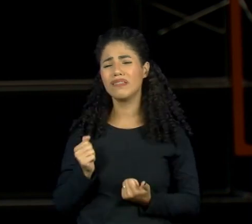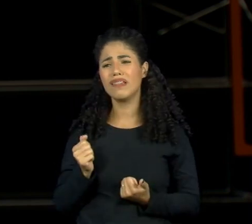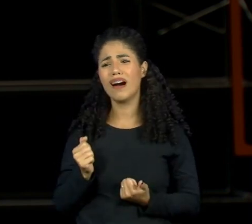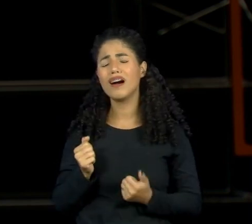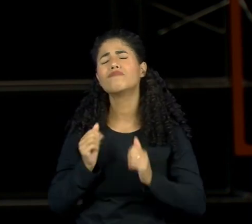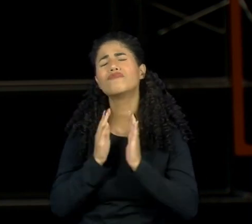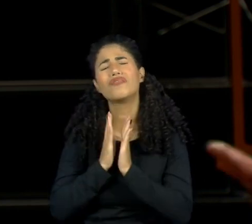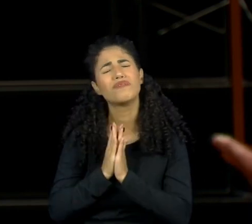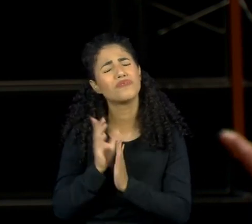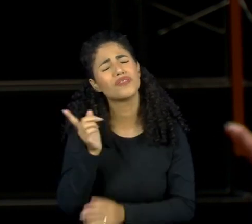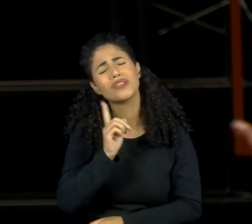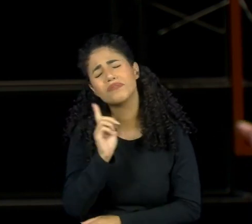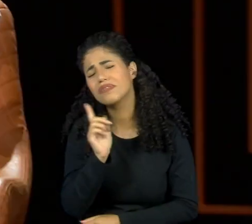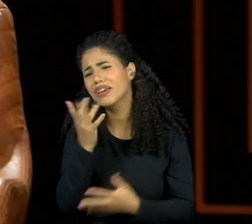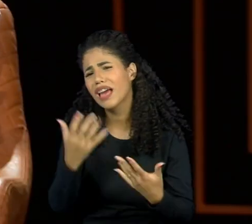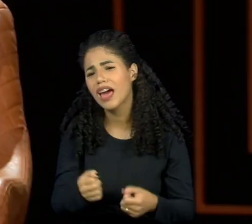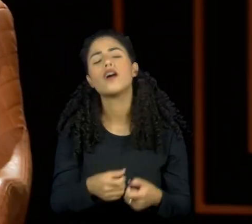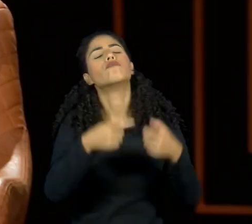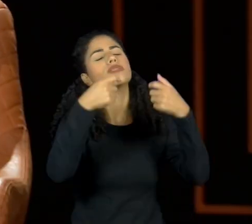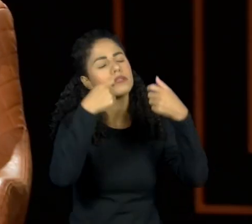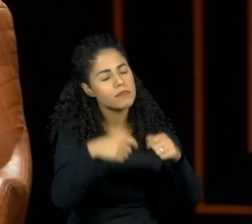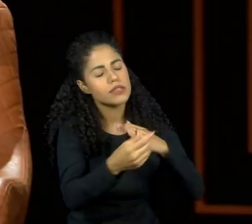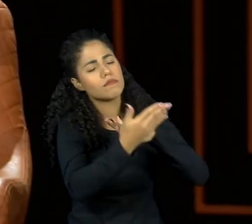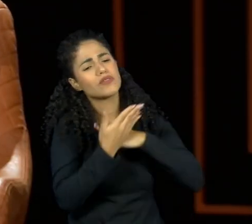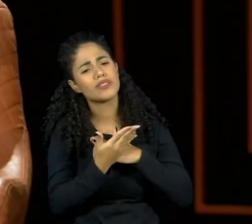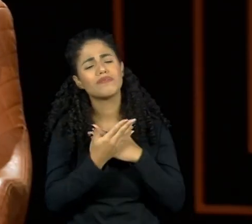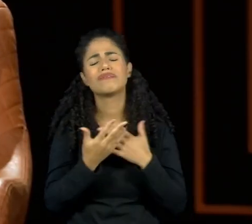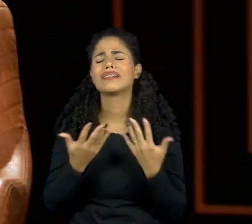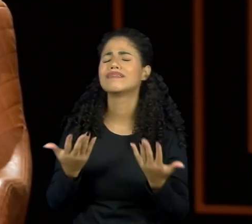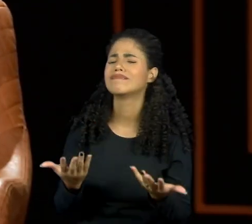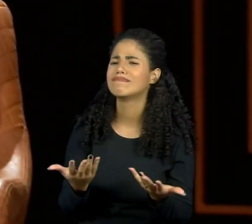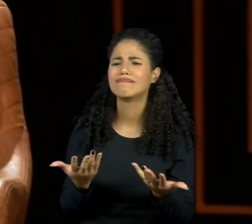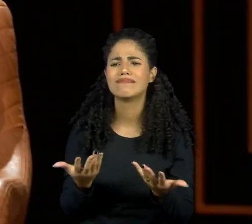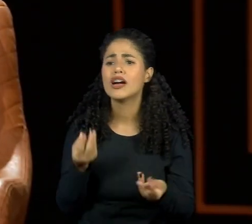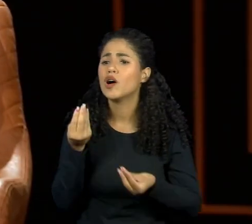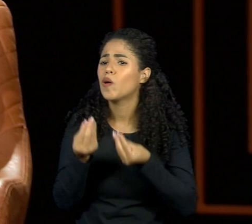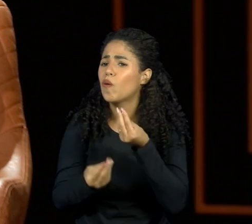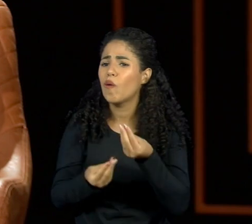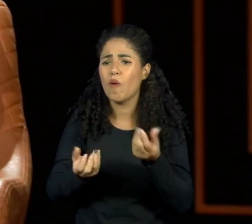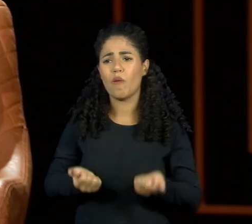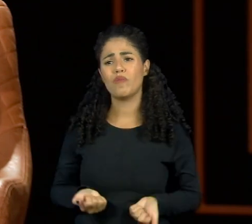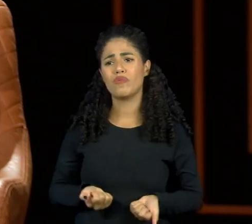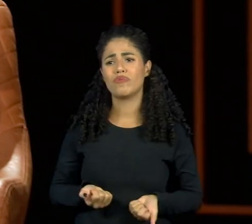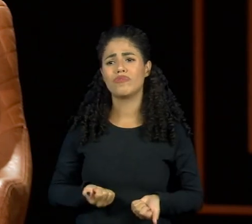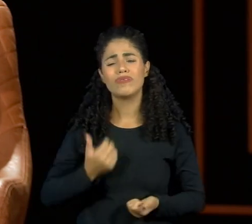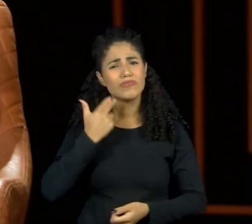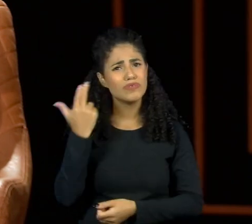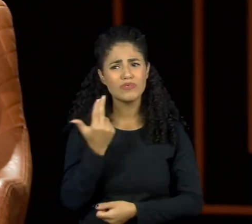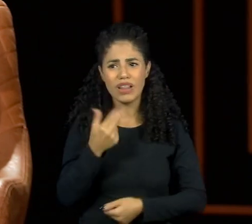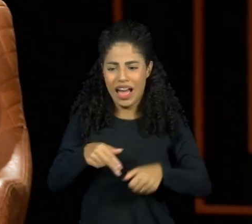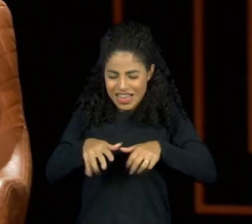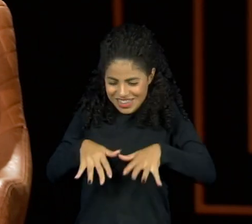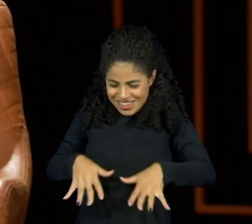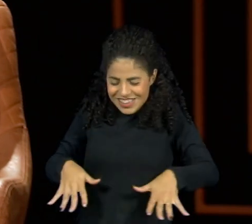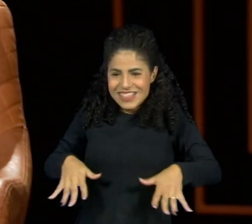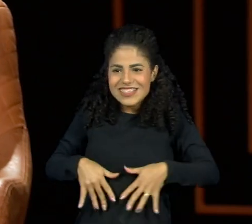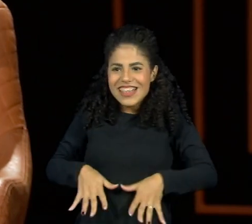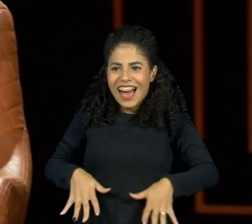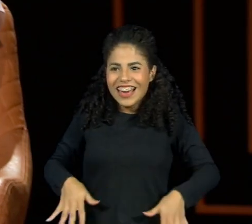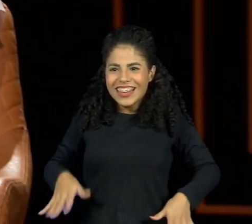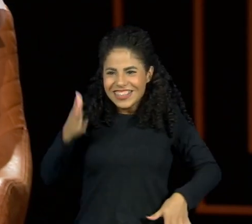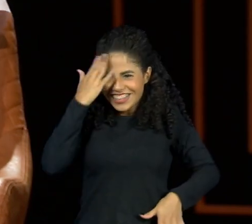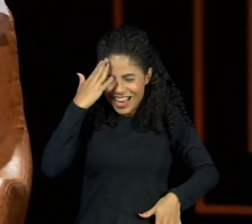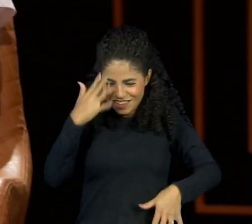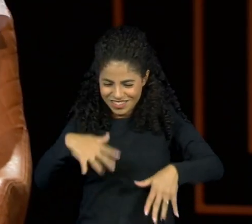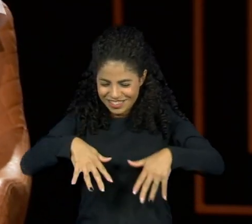Bom, enfim, ela falou: você tem que me salvar. Não deu tempo nem de fazer a barra da saia. Era época, eu entrei com a saia